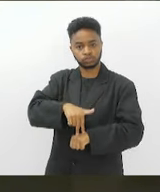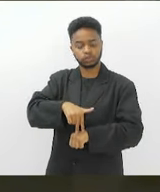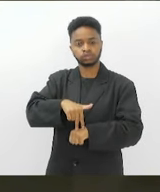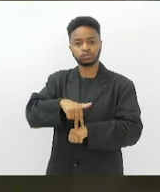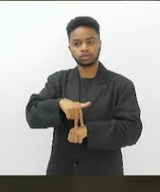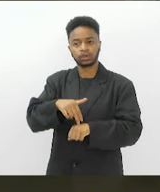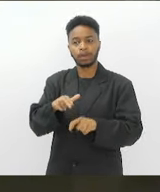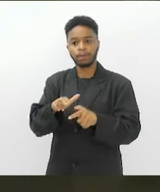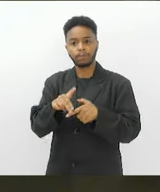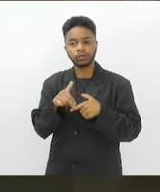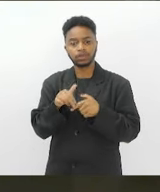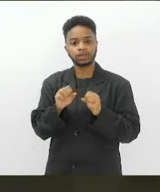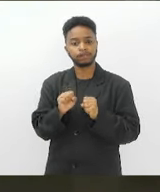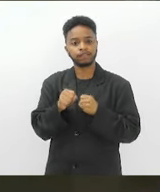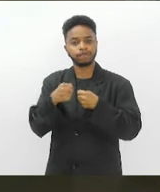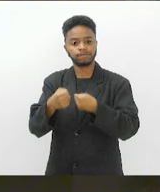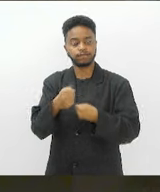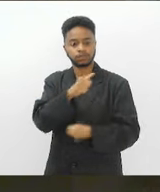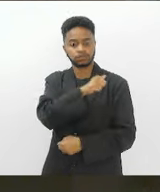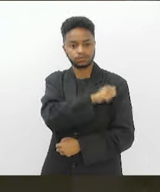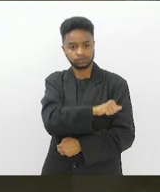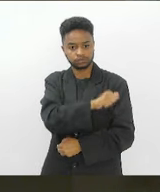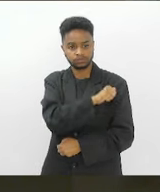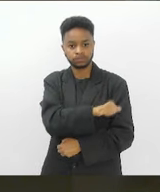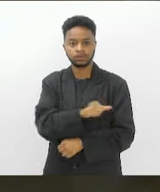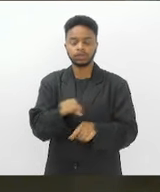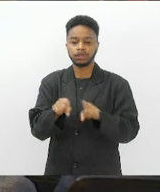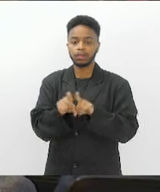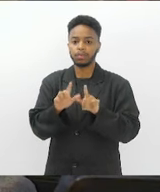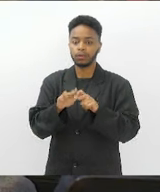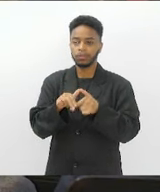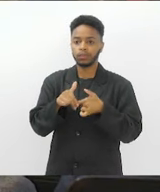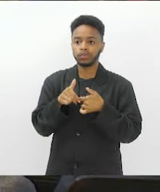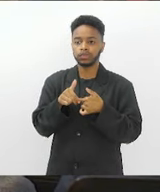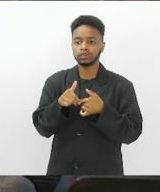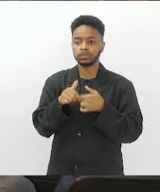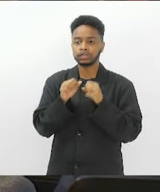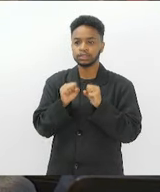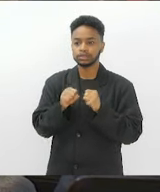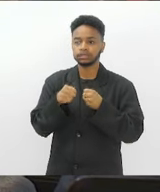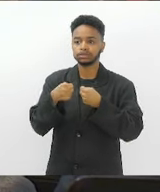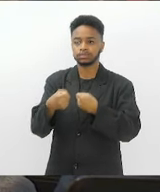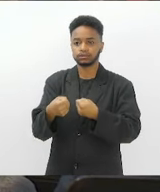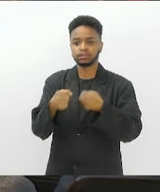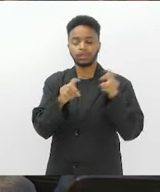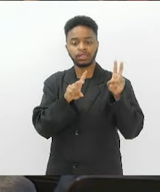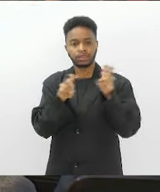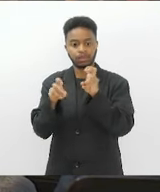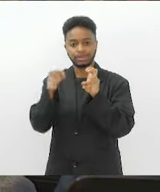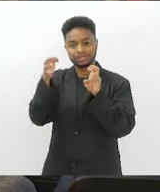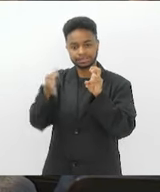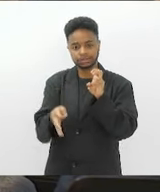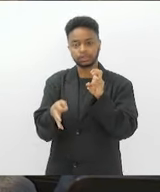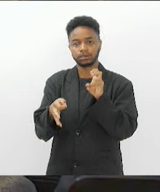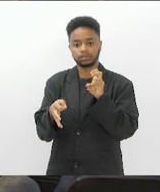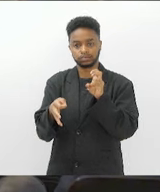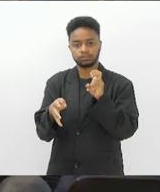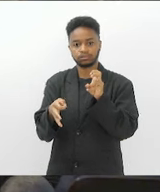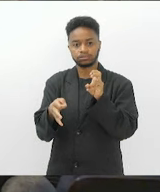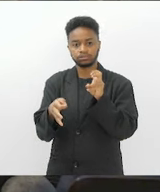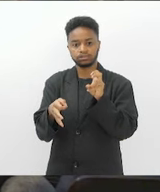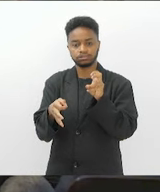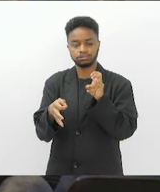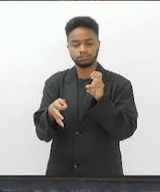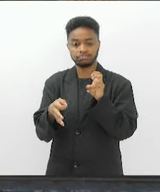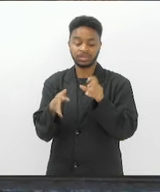de defesa do Rio de Janeiro, por essa postura de defesa daquilo que é certo, ainda que não